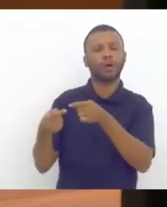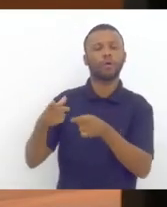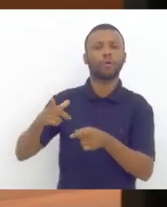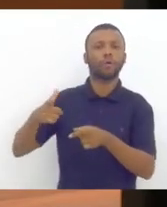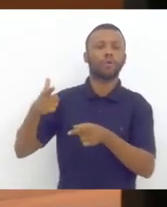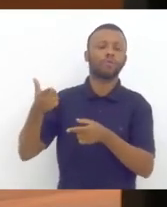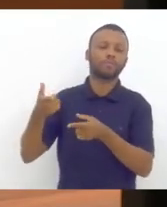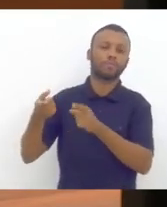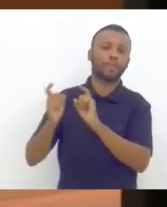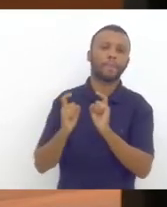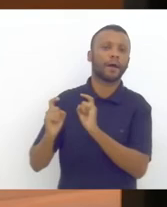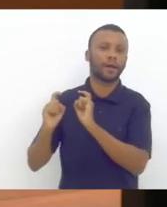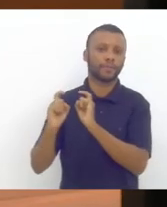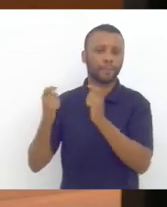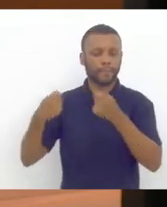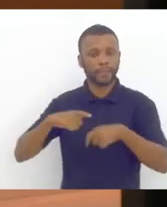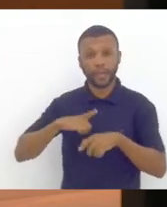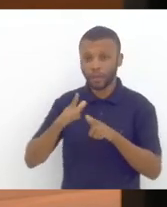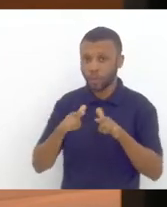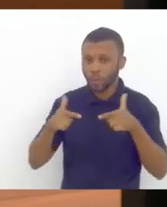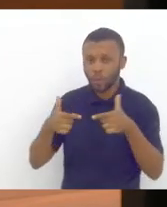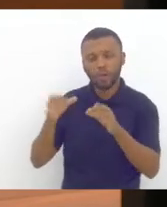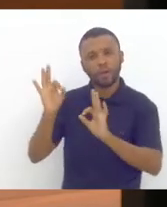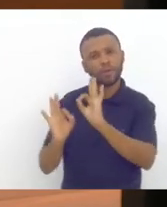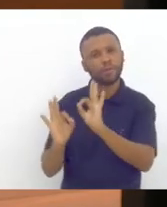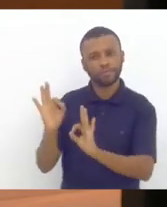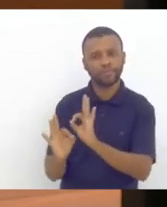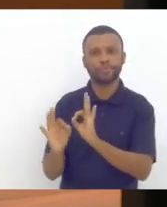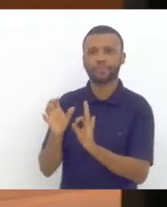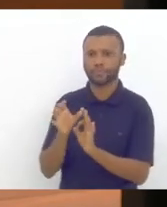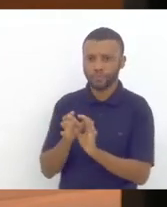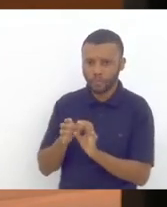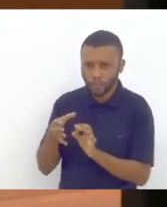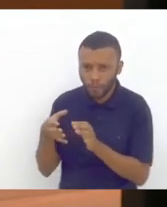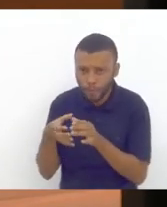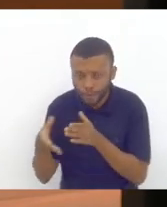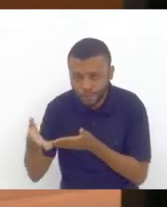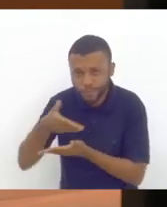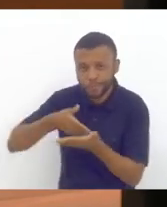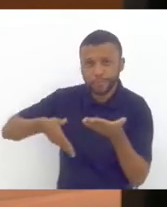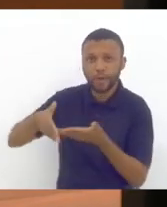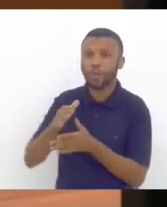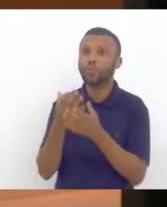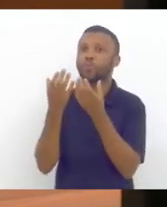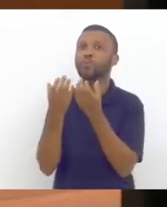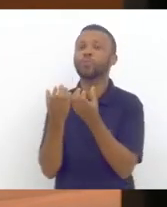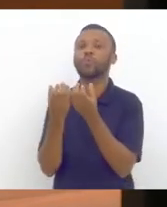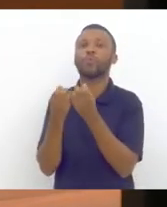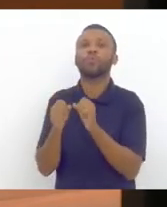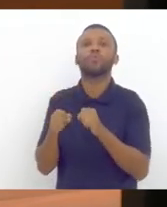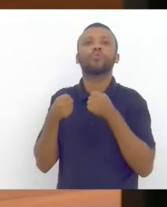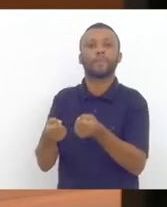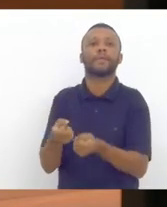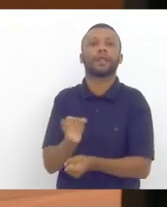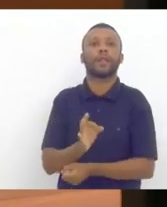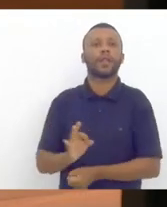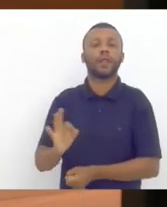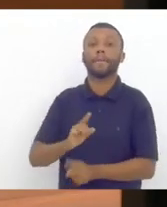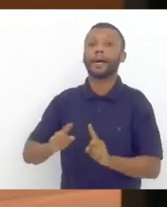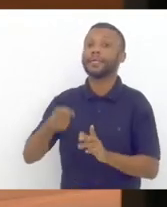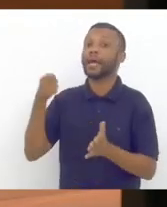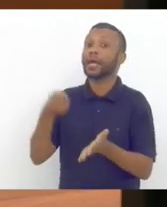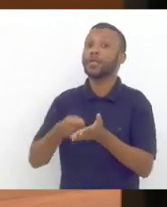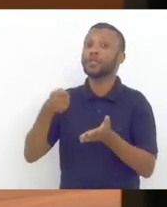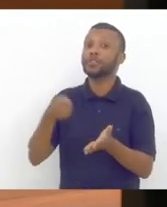campo das quais a educação não domina, mas que exige de